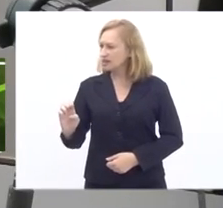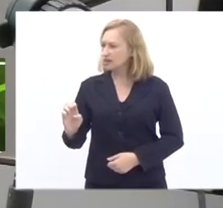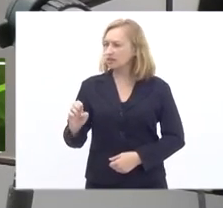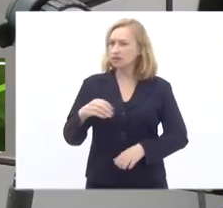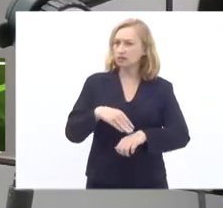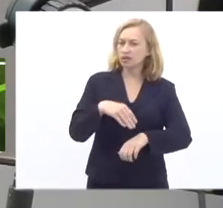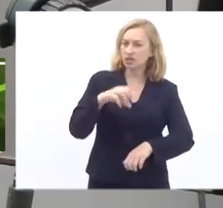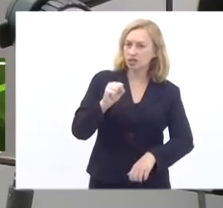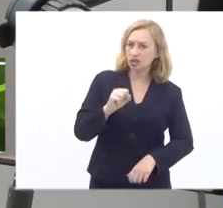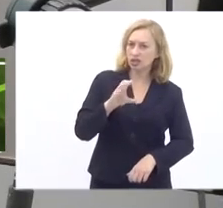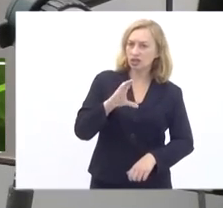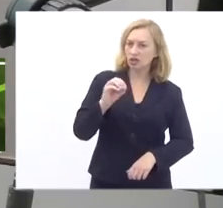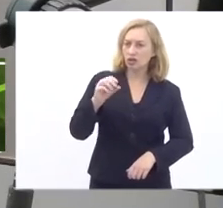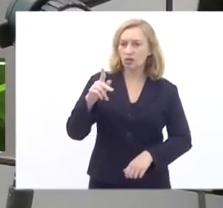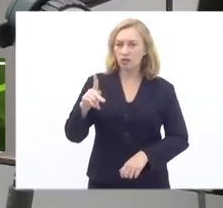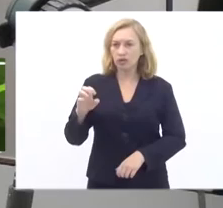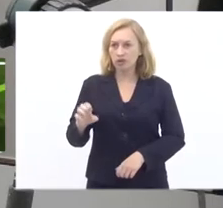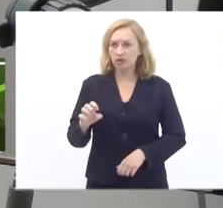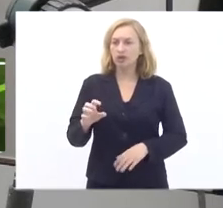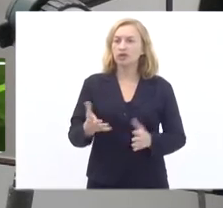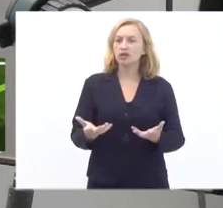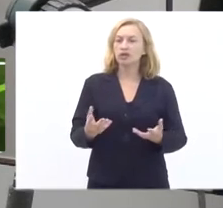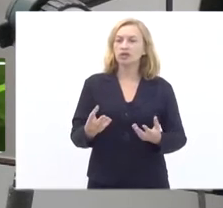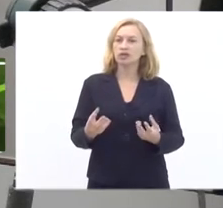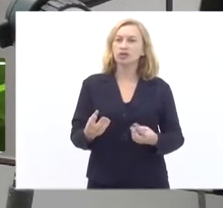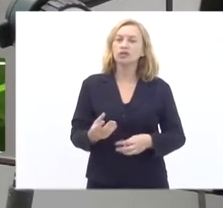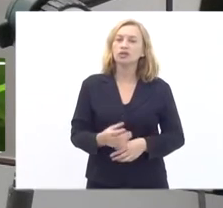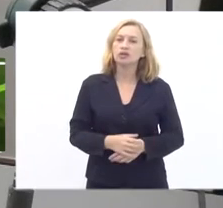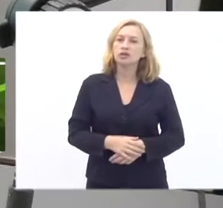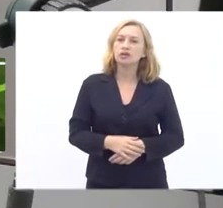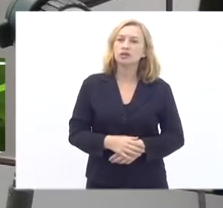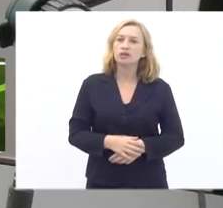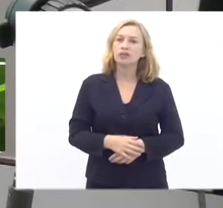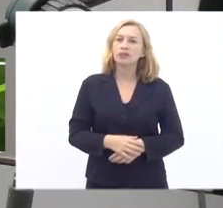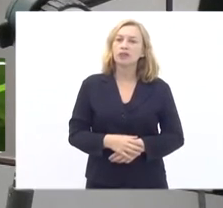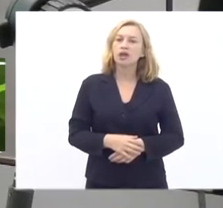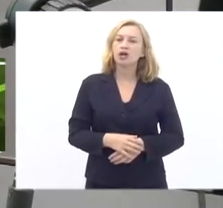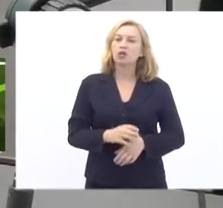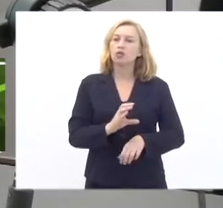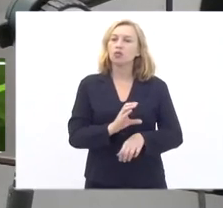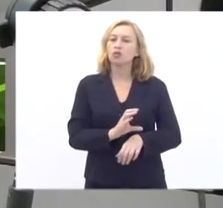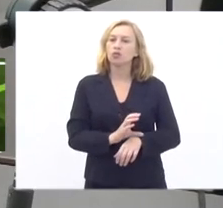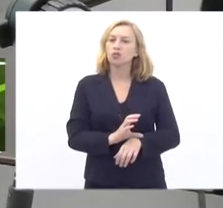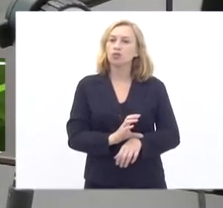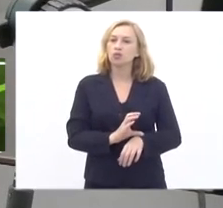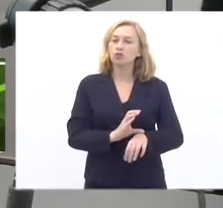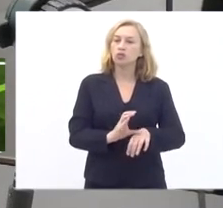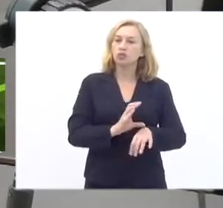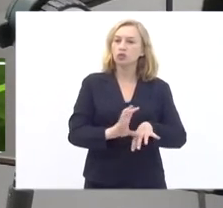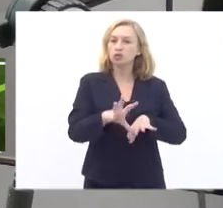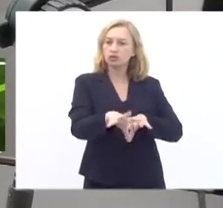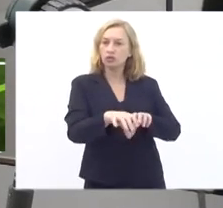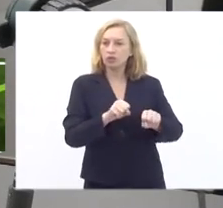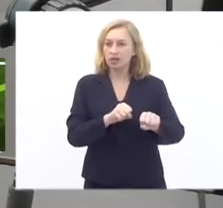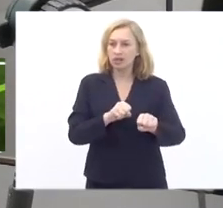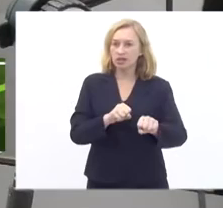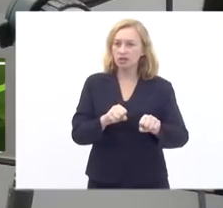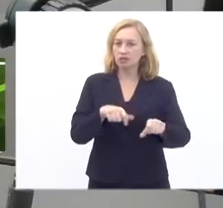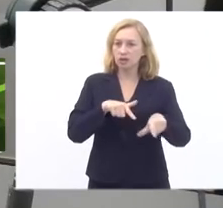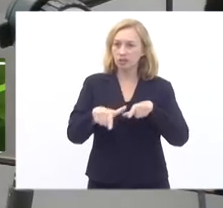sobre concessões de obras públicas, exatamente foi para que a tarifa